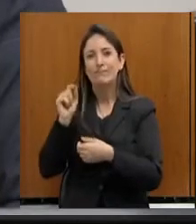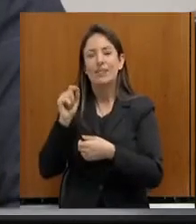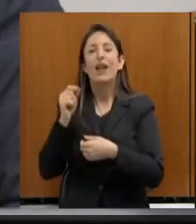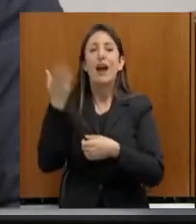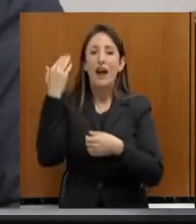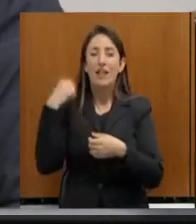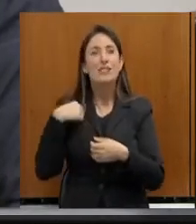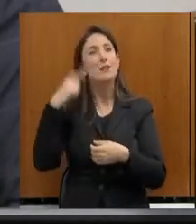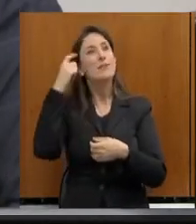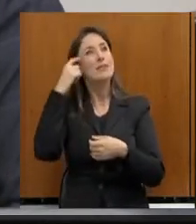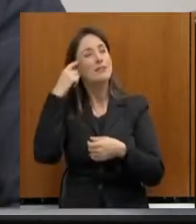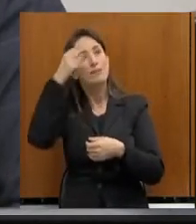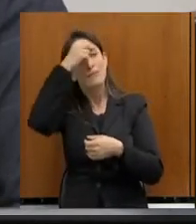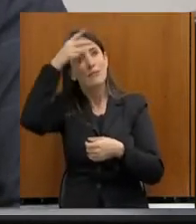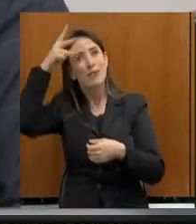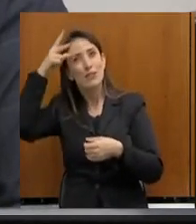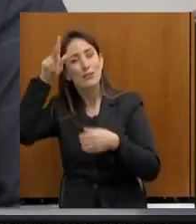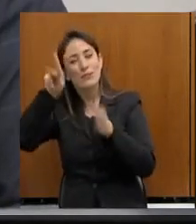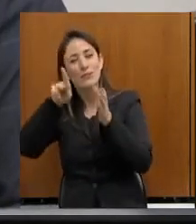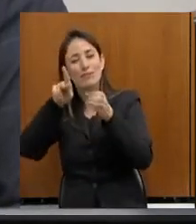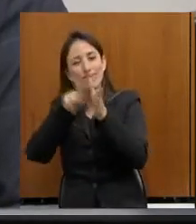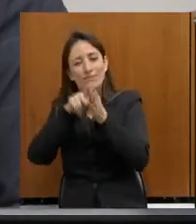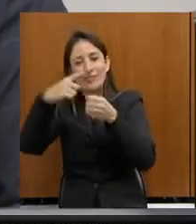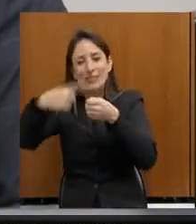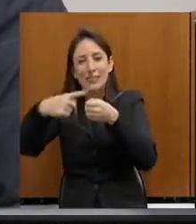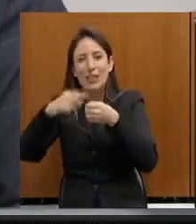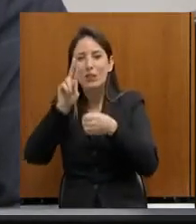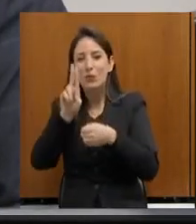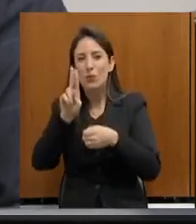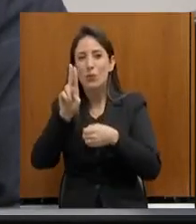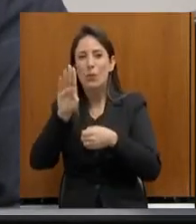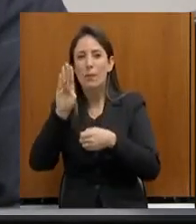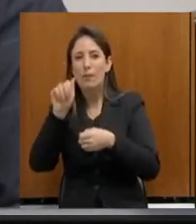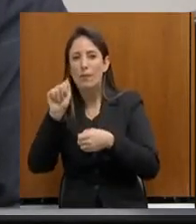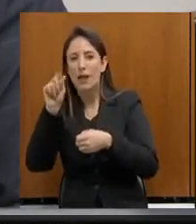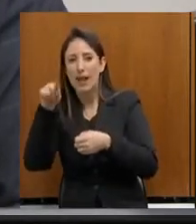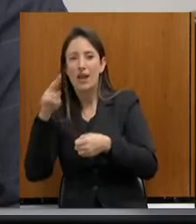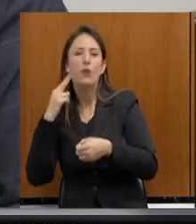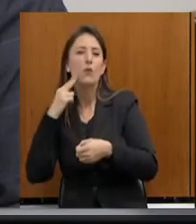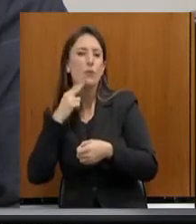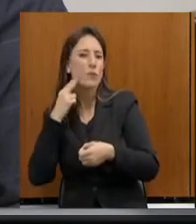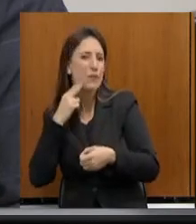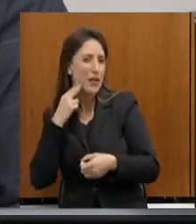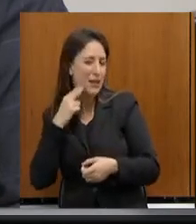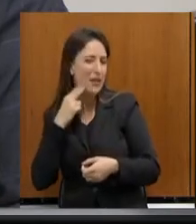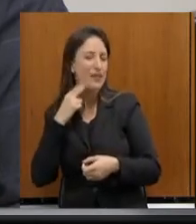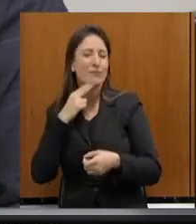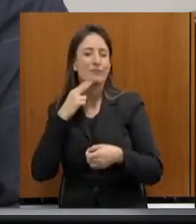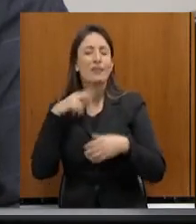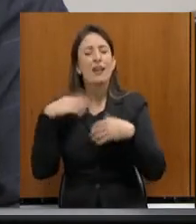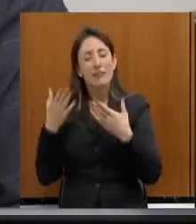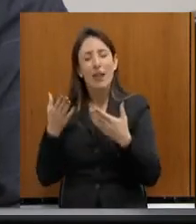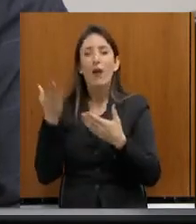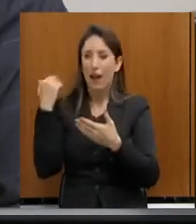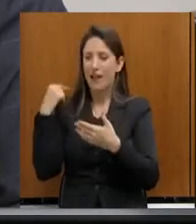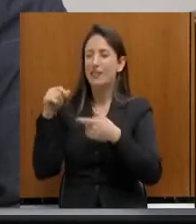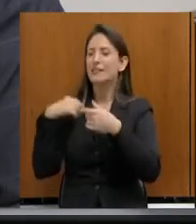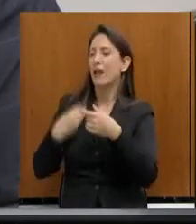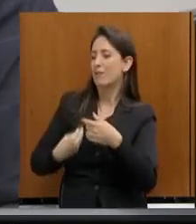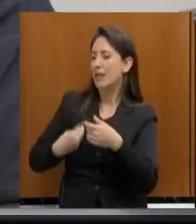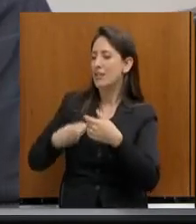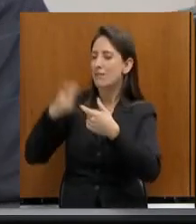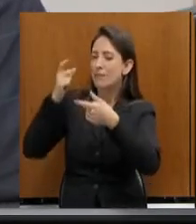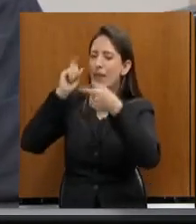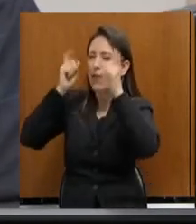conceito da Prefeitura de Ubá e após a reunião foi uma reunião muito amistosa e muito disponível